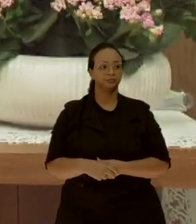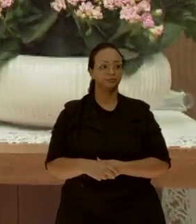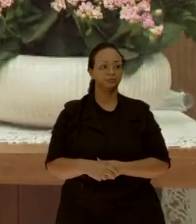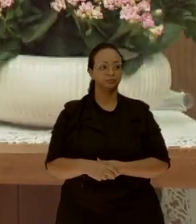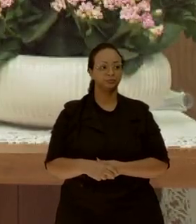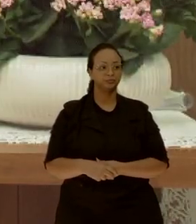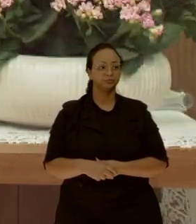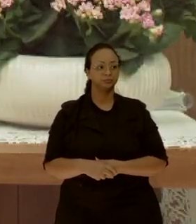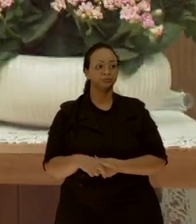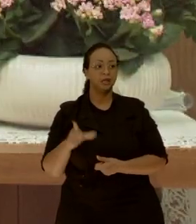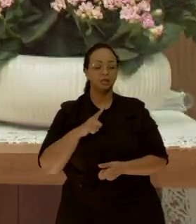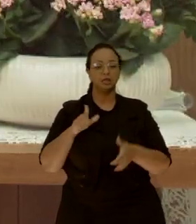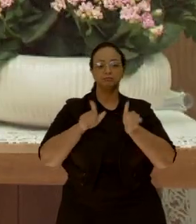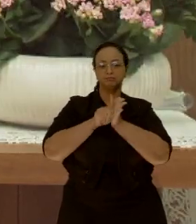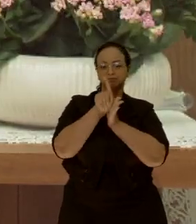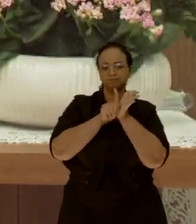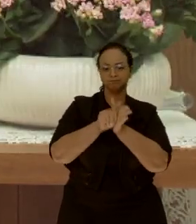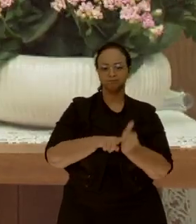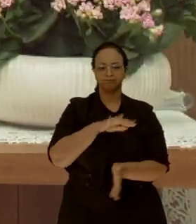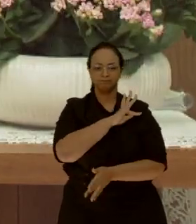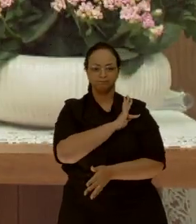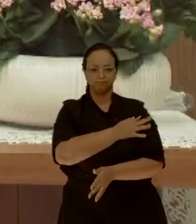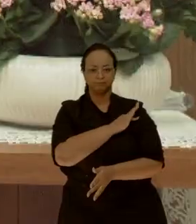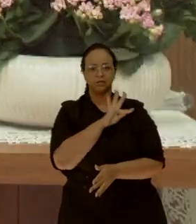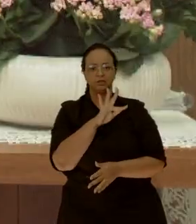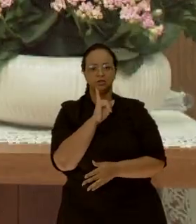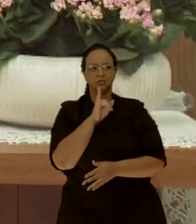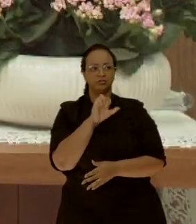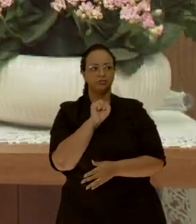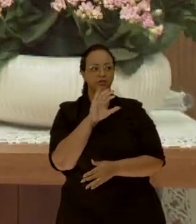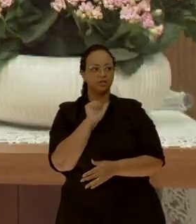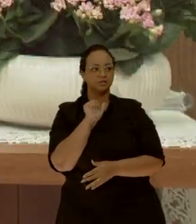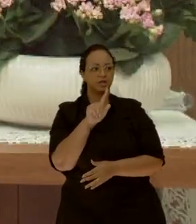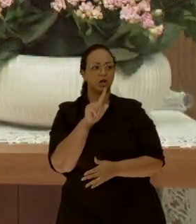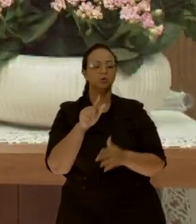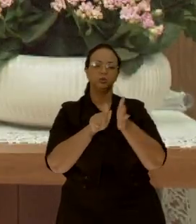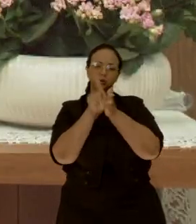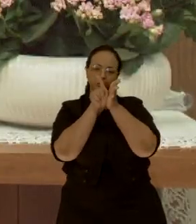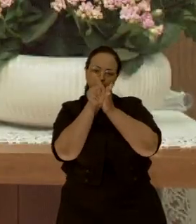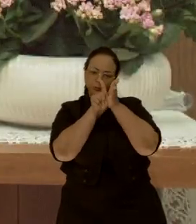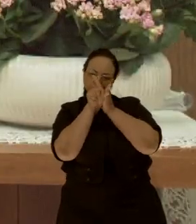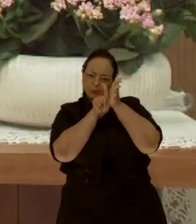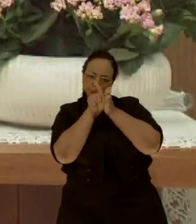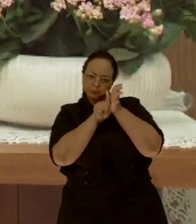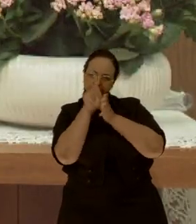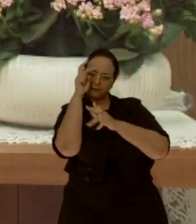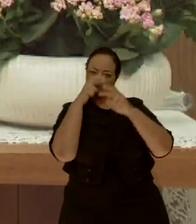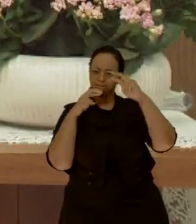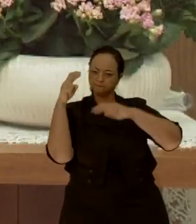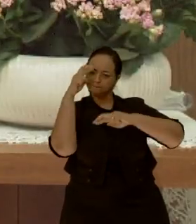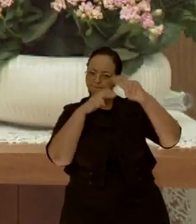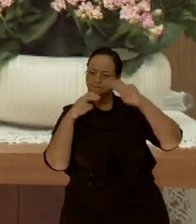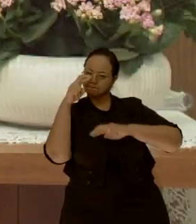Conselho Fiscal. Nós temos um Conselho Fiscal que nos fiscaliza o presbitério.